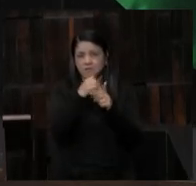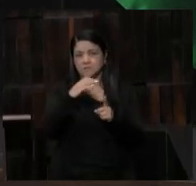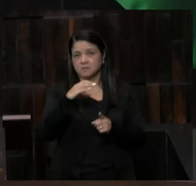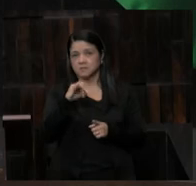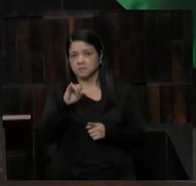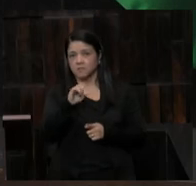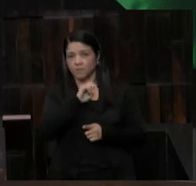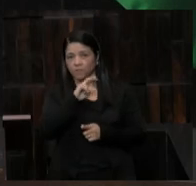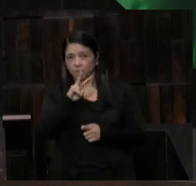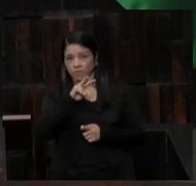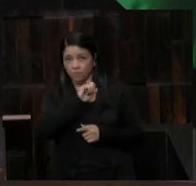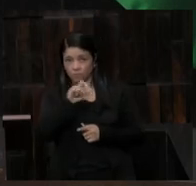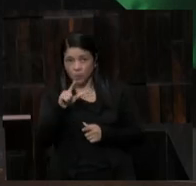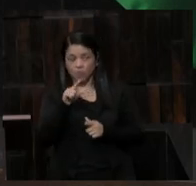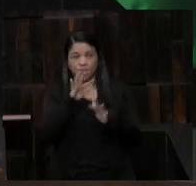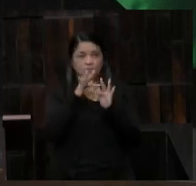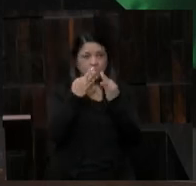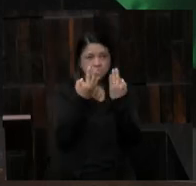as famílias,